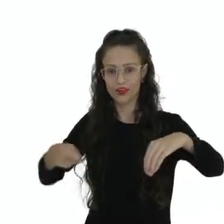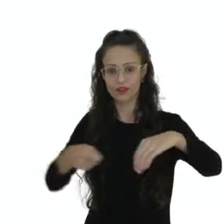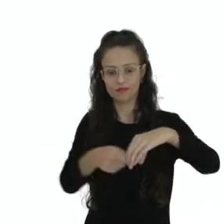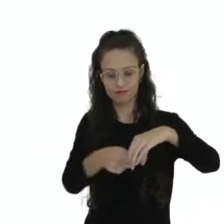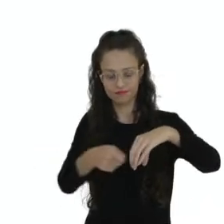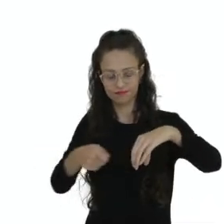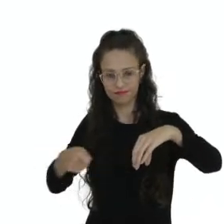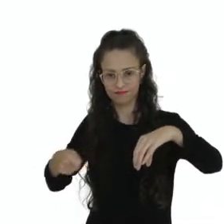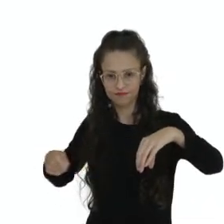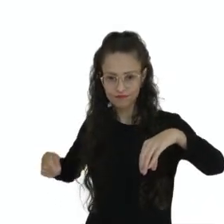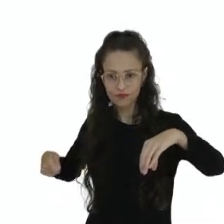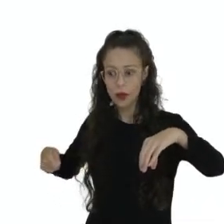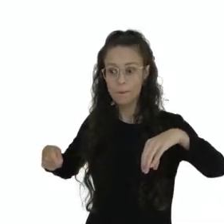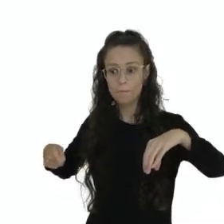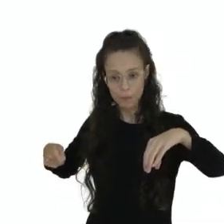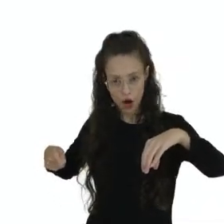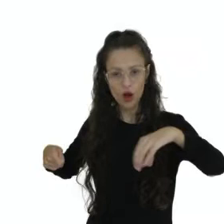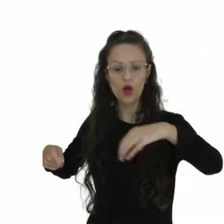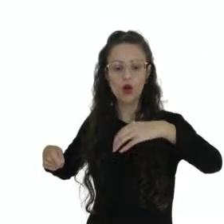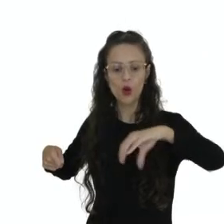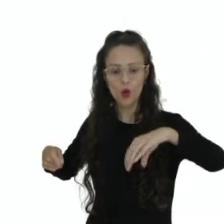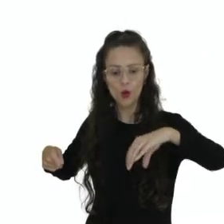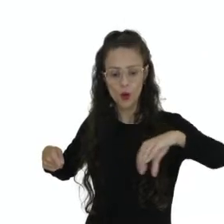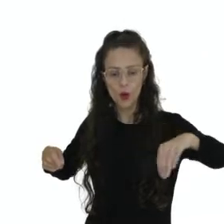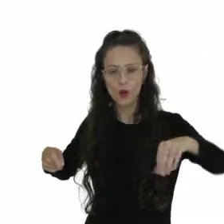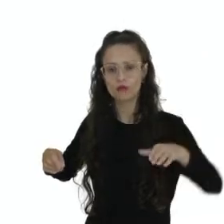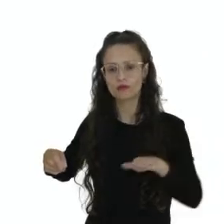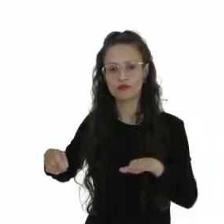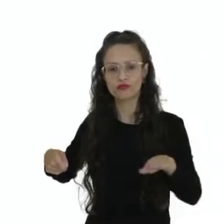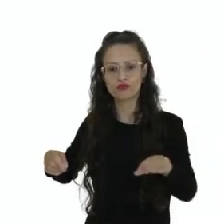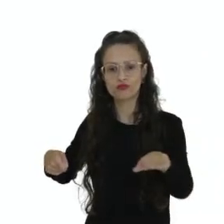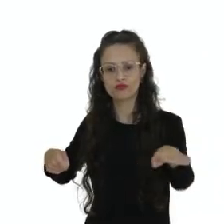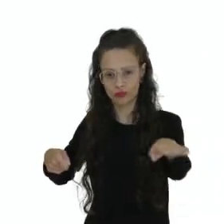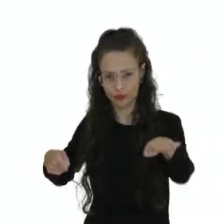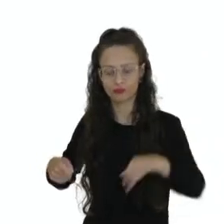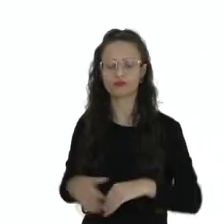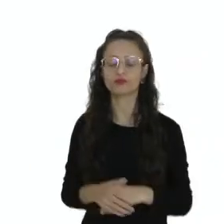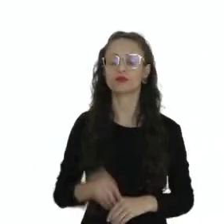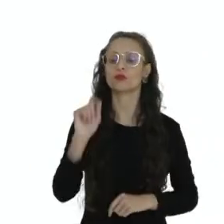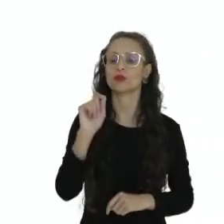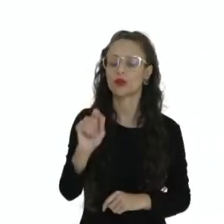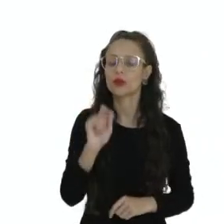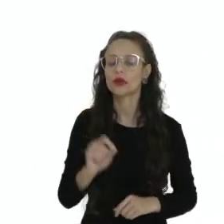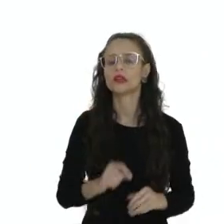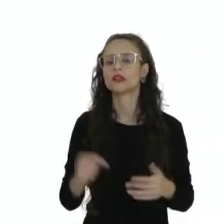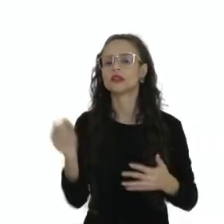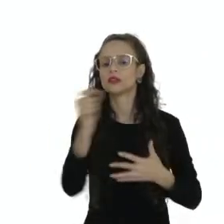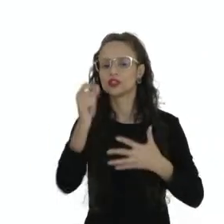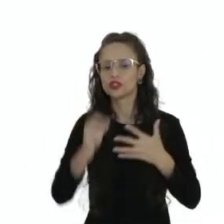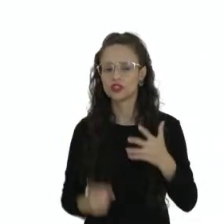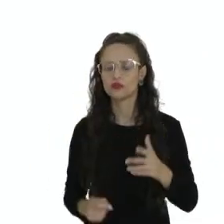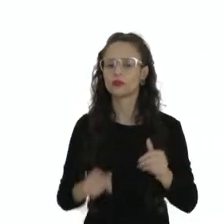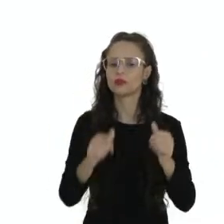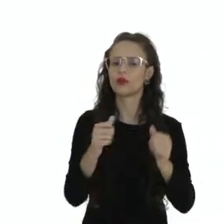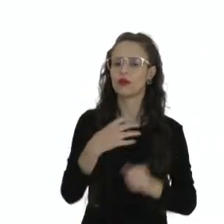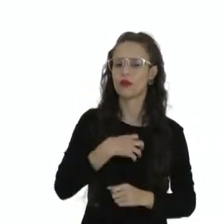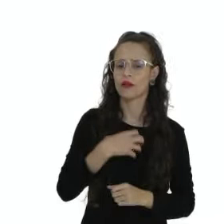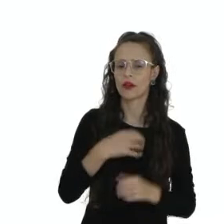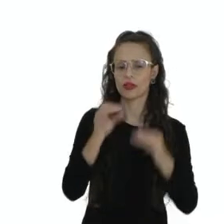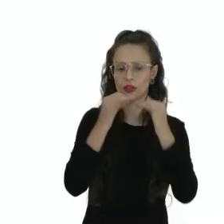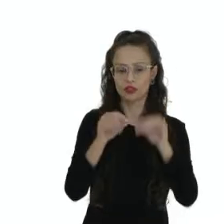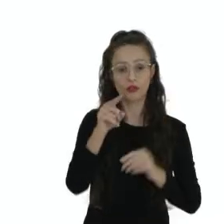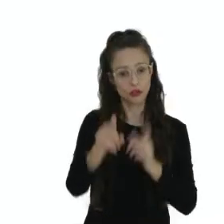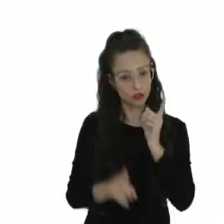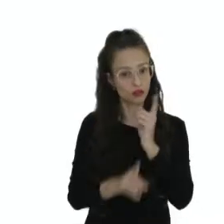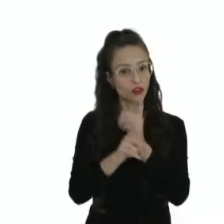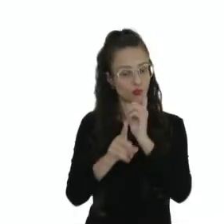mola e, ao ser solto, ele é impulsionado para frente. Quais são as formas de energia que você consegue identificar